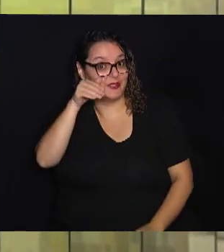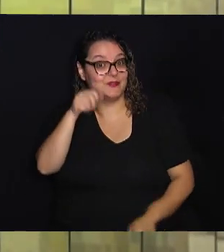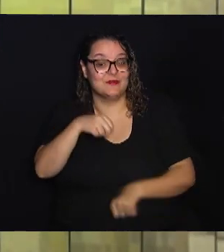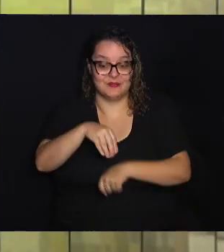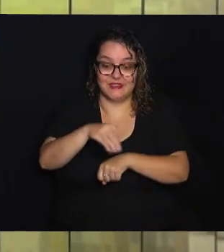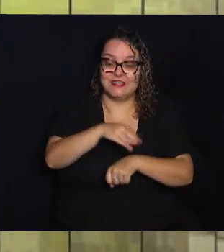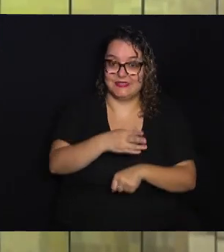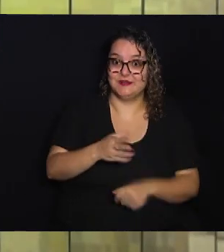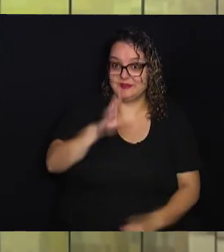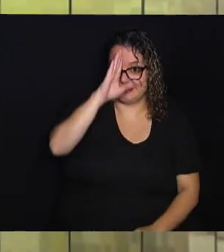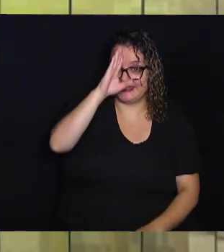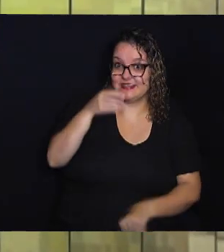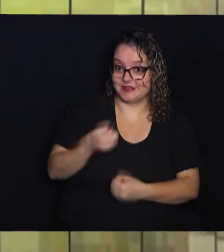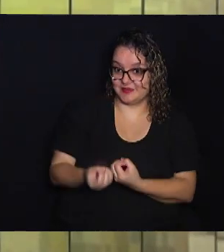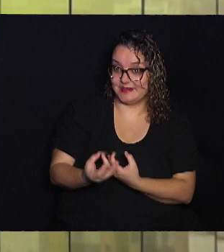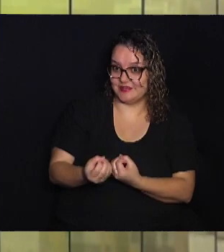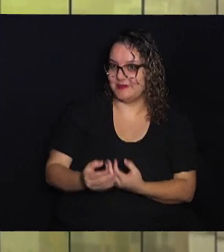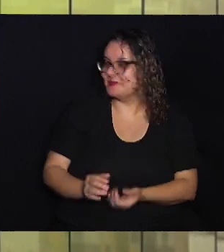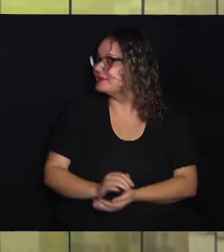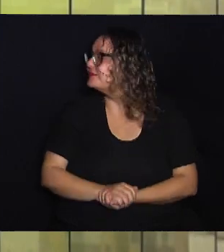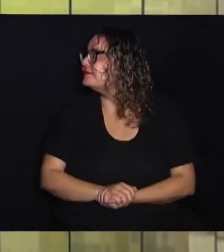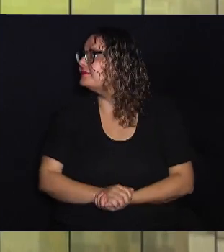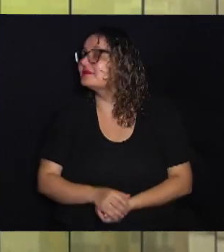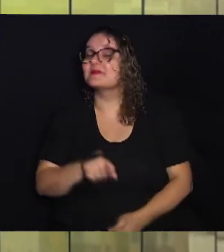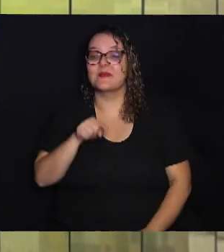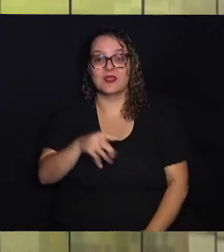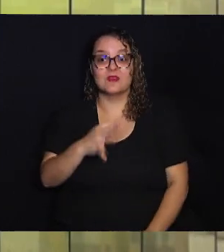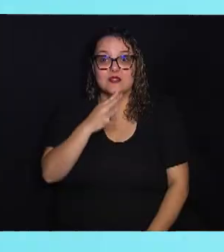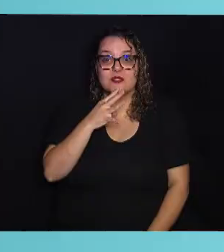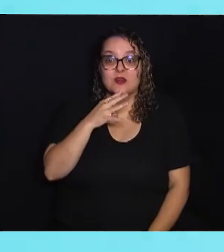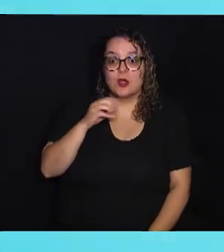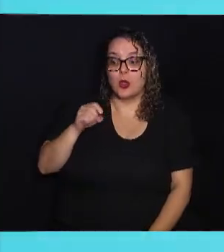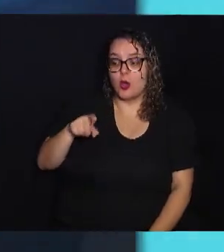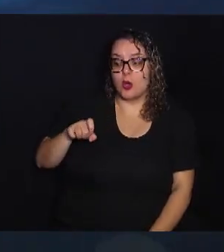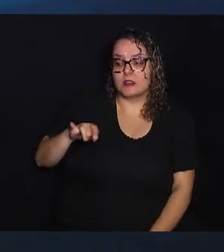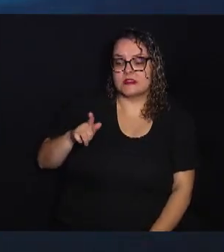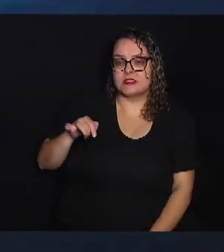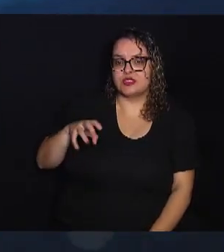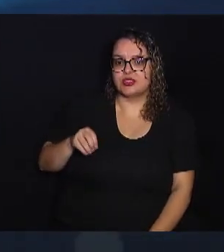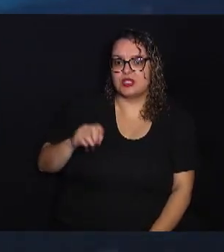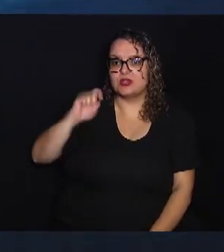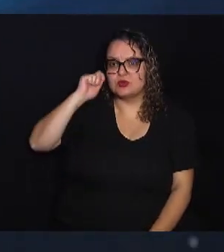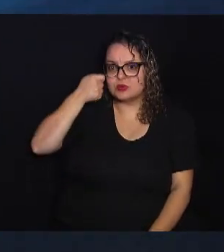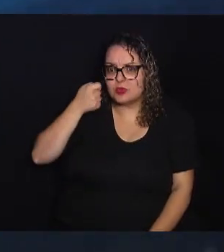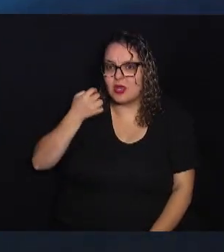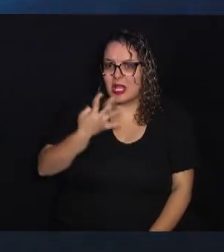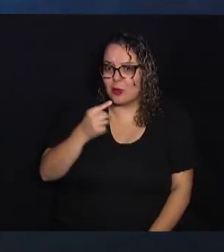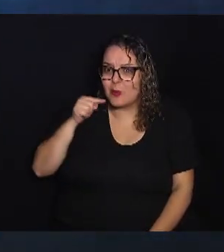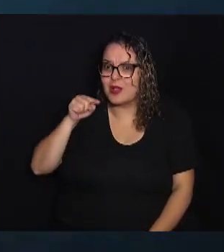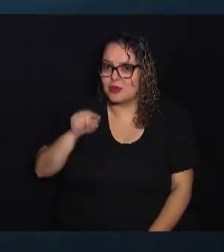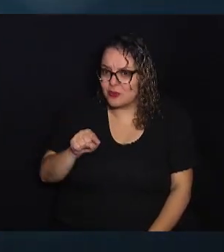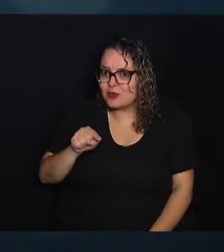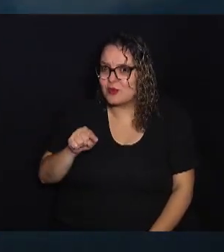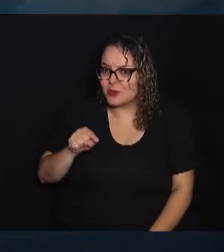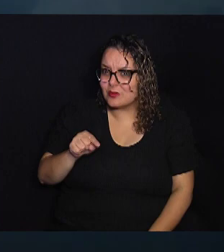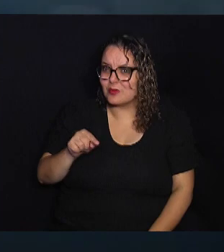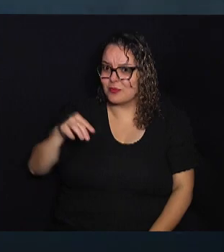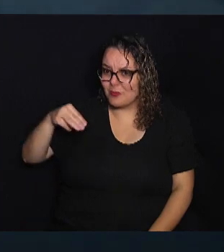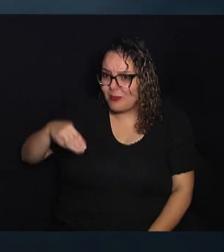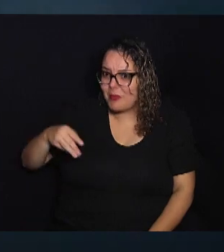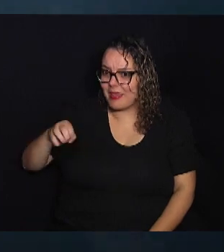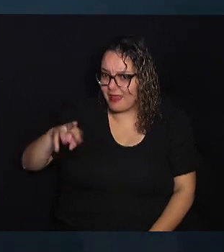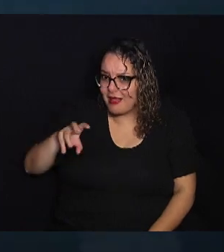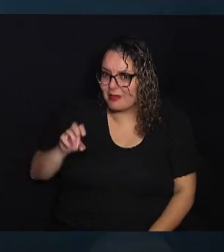pelo mundo, trazendo curiosidades e as principais notícias. Você conhece o oxigênio negro produzido a